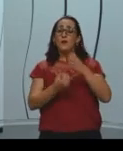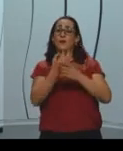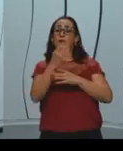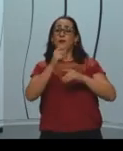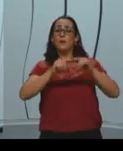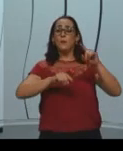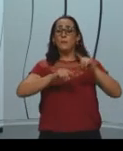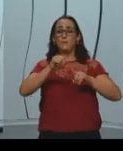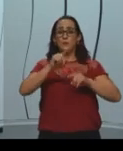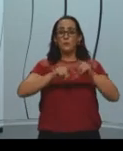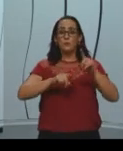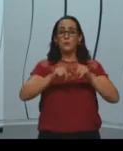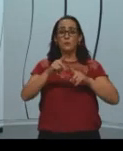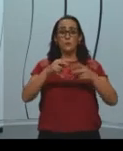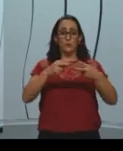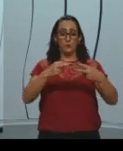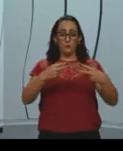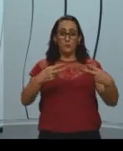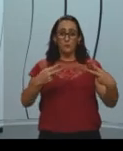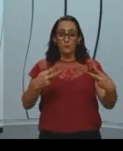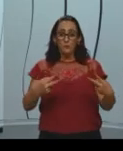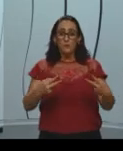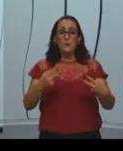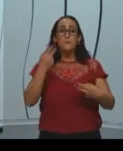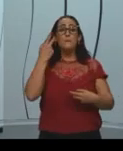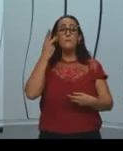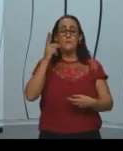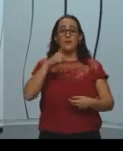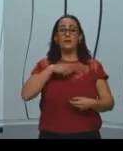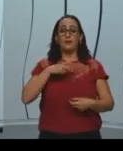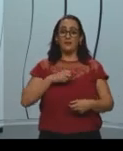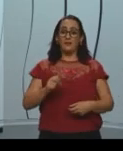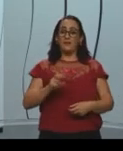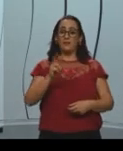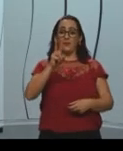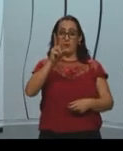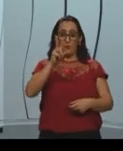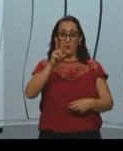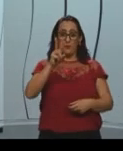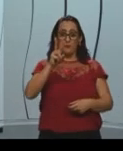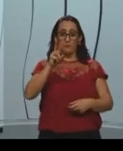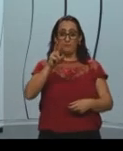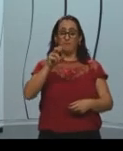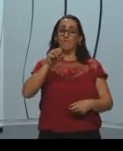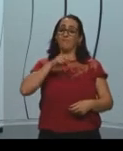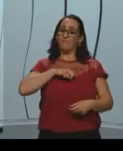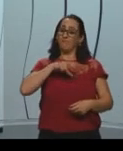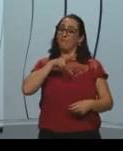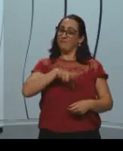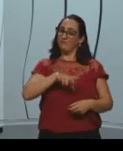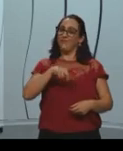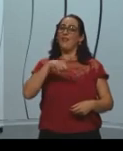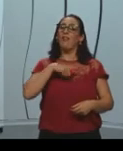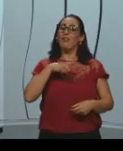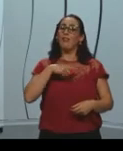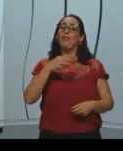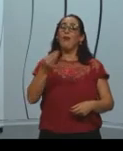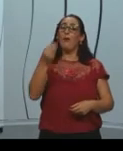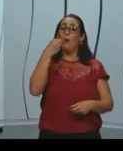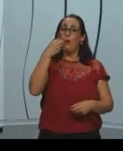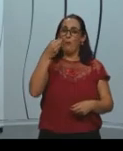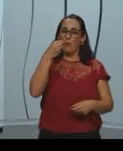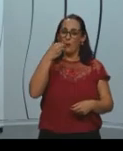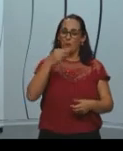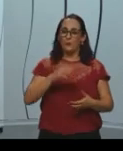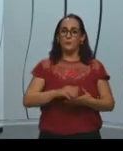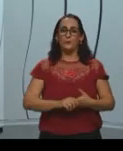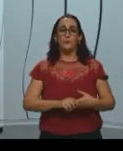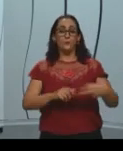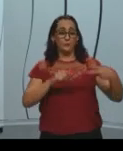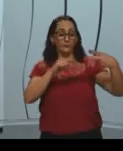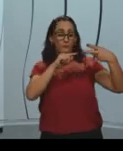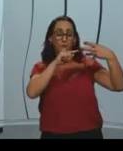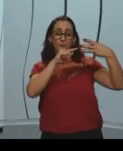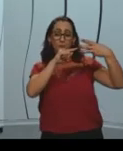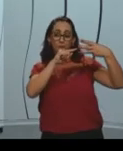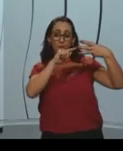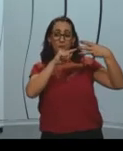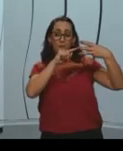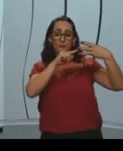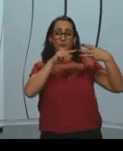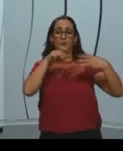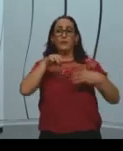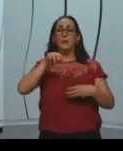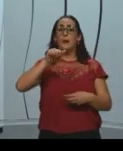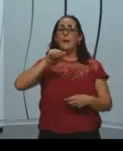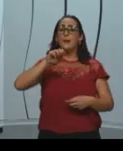valorização no mercado e assim a coroa portuguesa obter lucro. A questão da mão de obra também era muito importante porque